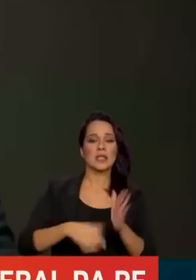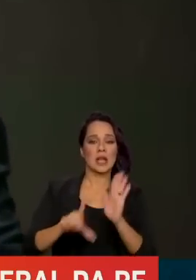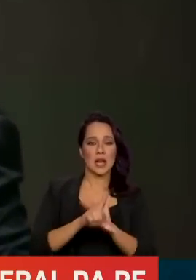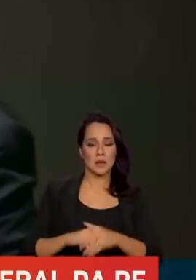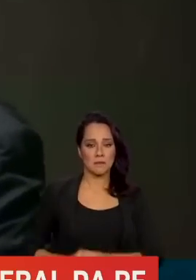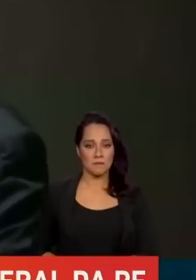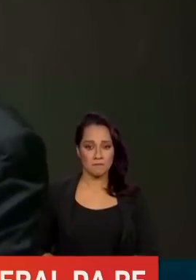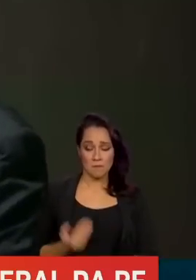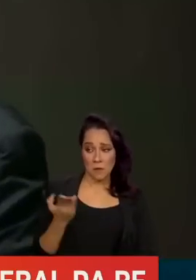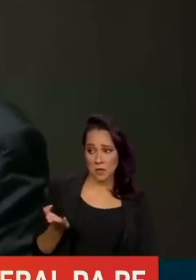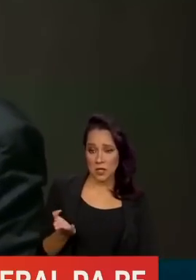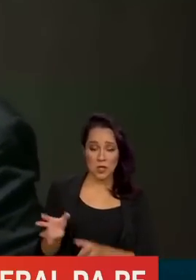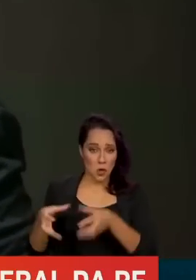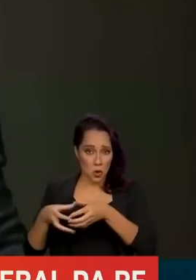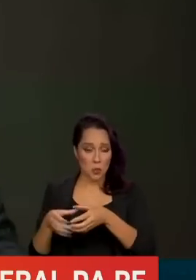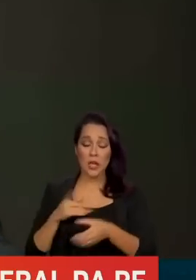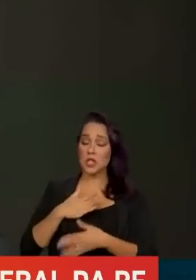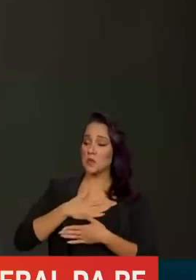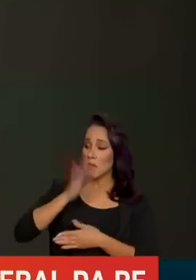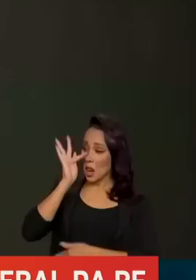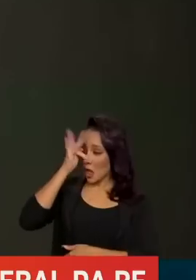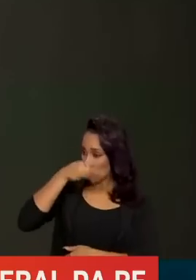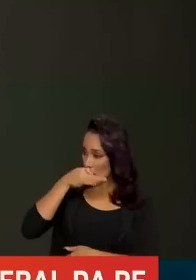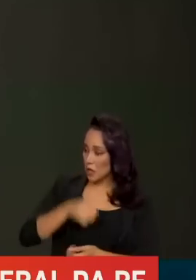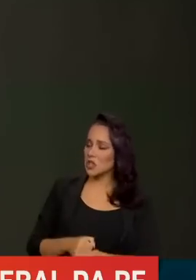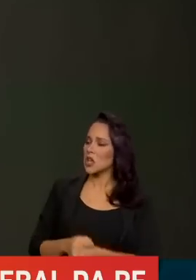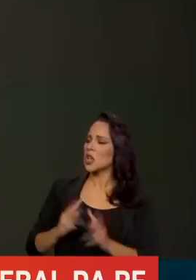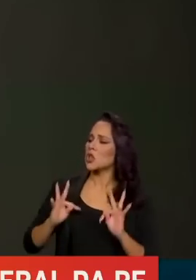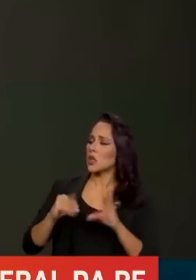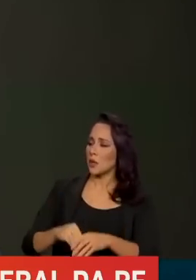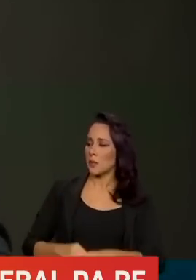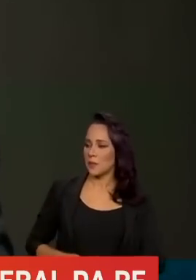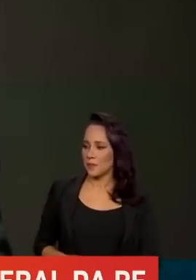doutor e o senhor isso aqui darão de mim lealdade plena